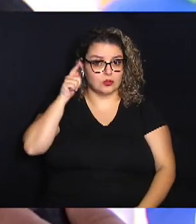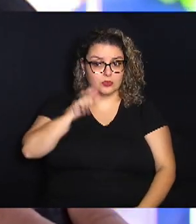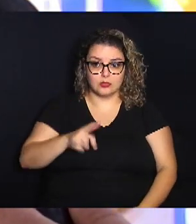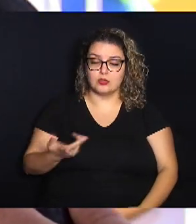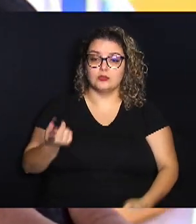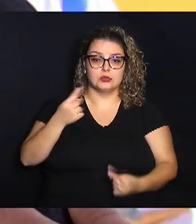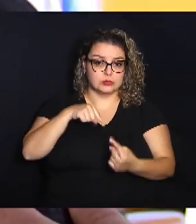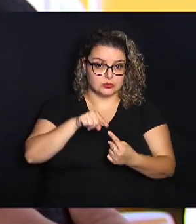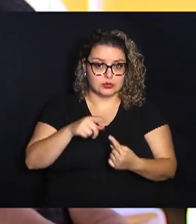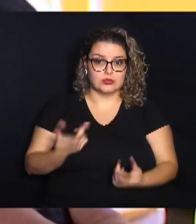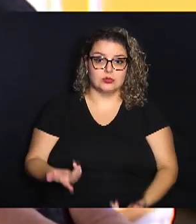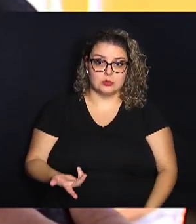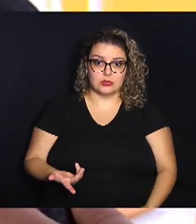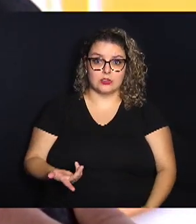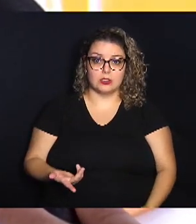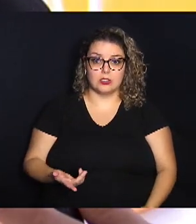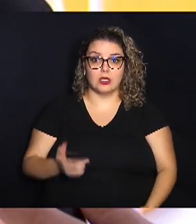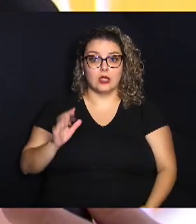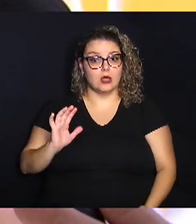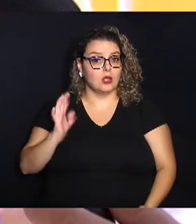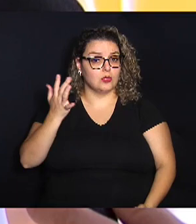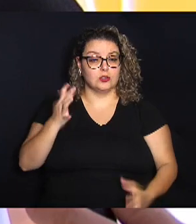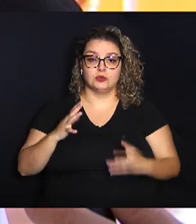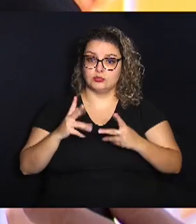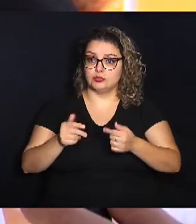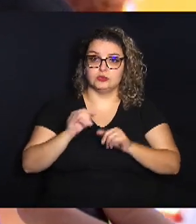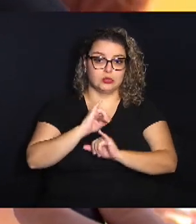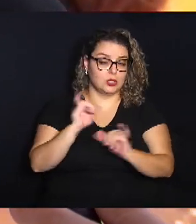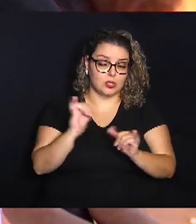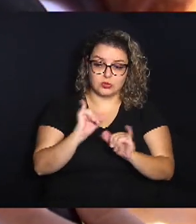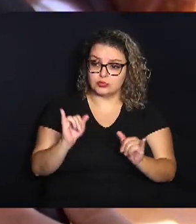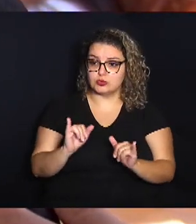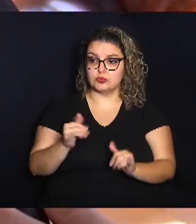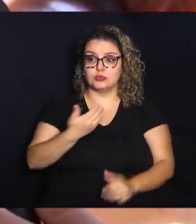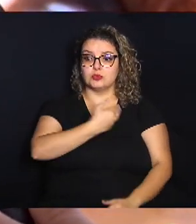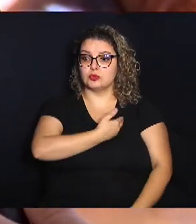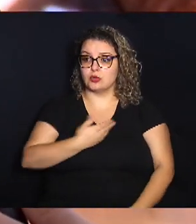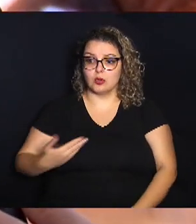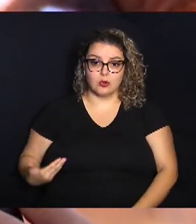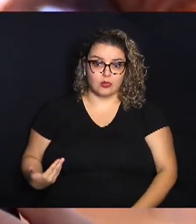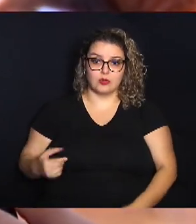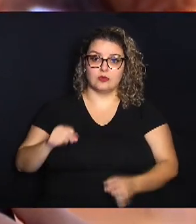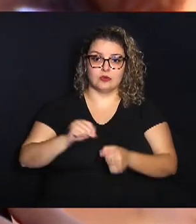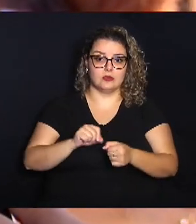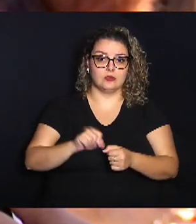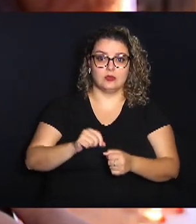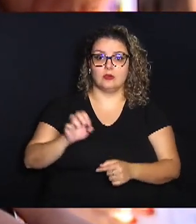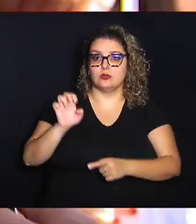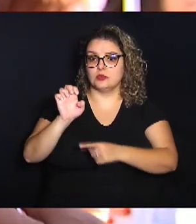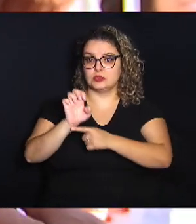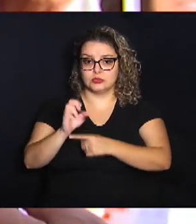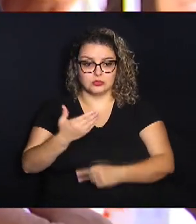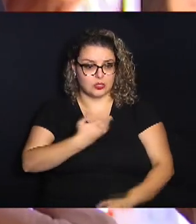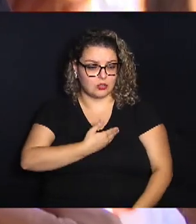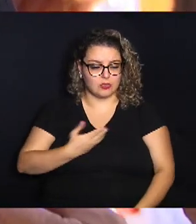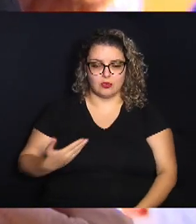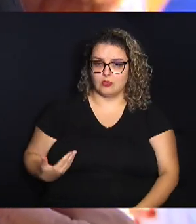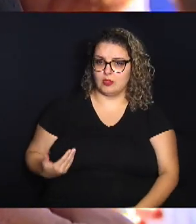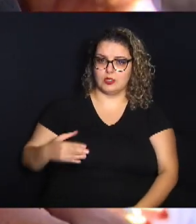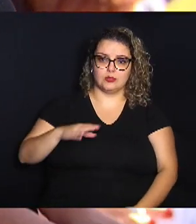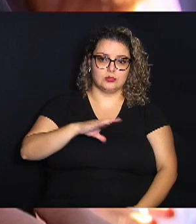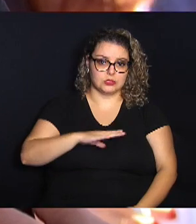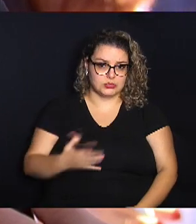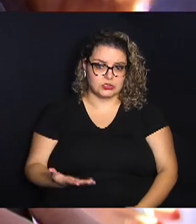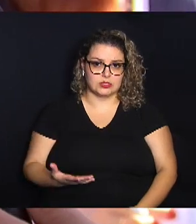nosso objetivo. Isso acontece com todas as campanhas que o governo faz, tanto o governo estadual, o governo municipal. Se